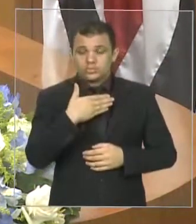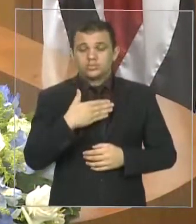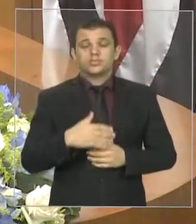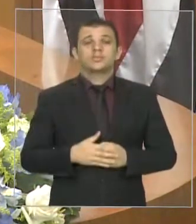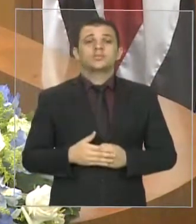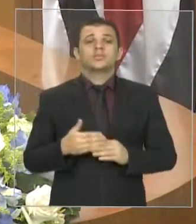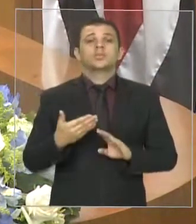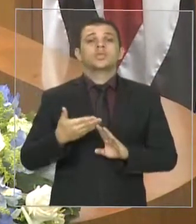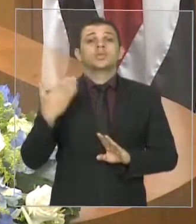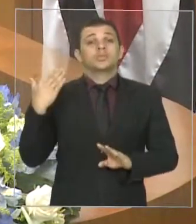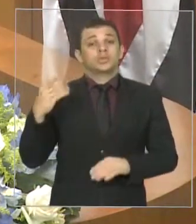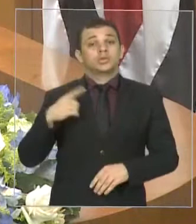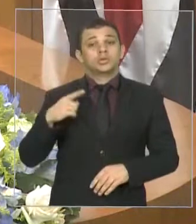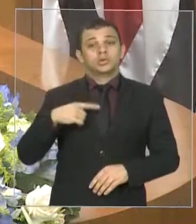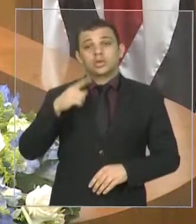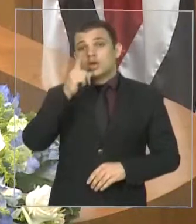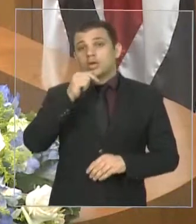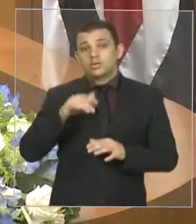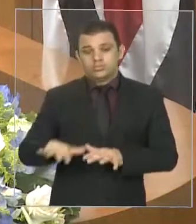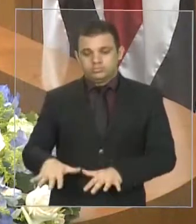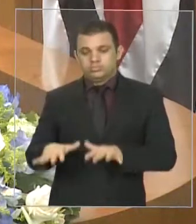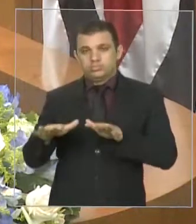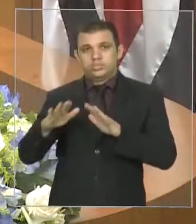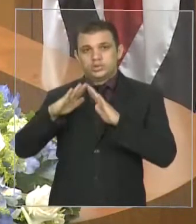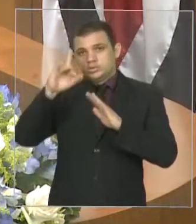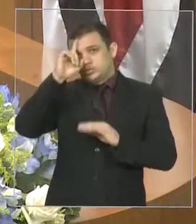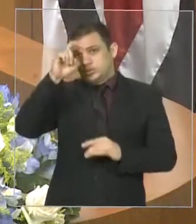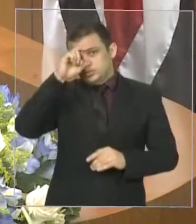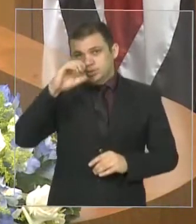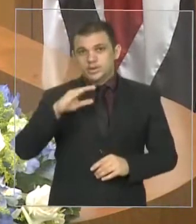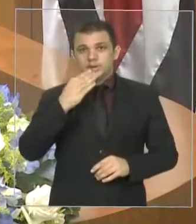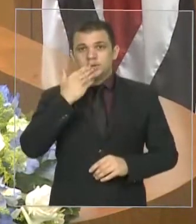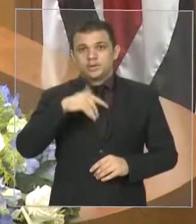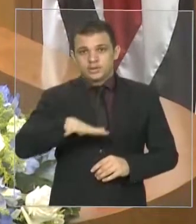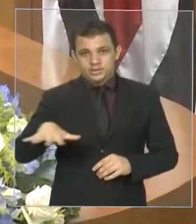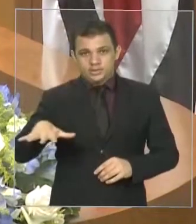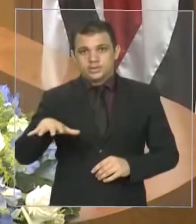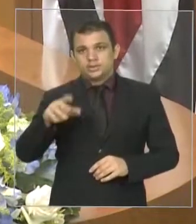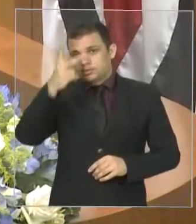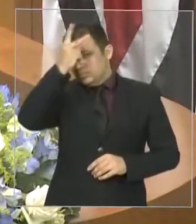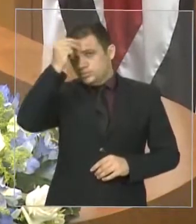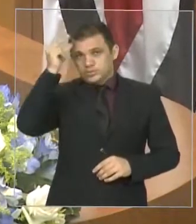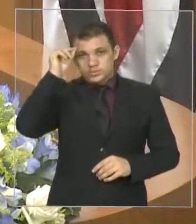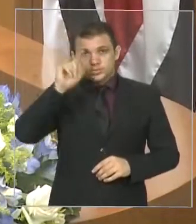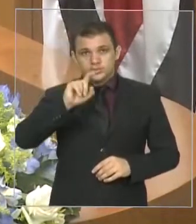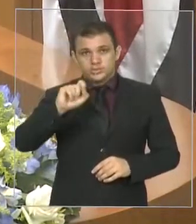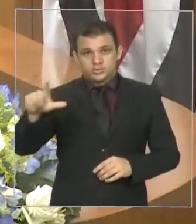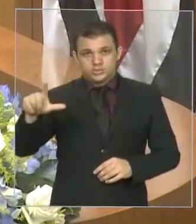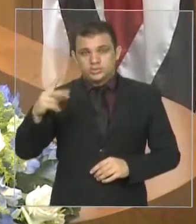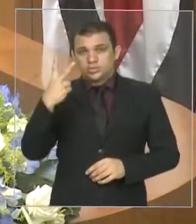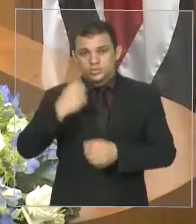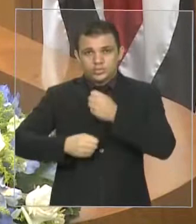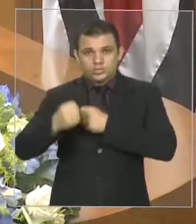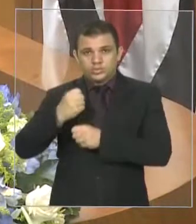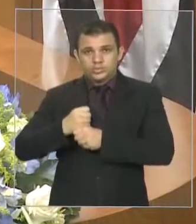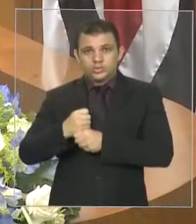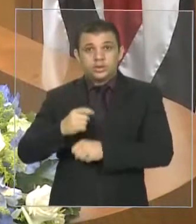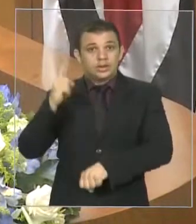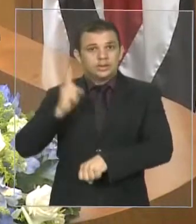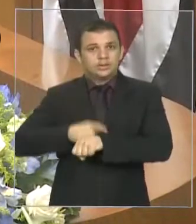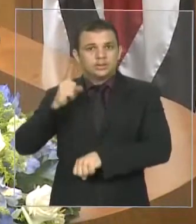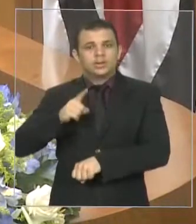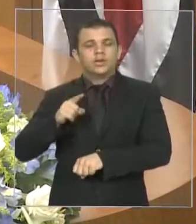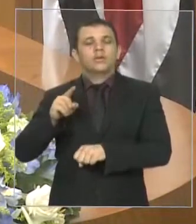houve o alagamento do Hospital da Criança da Prefeitura de São Luís há 2 anos atrás, imediatamente, deputado Wagner Lago, foi lá